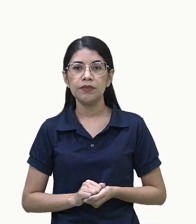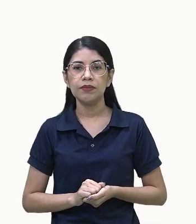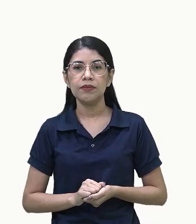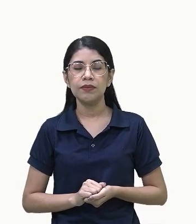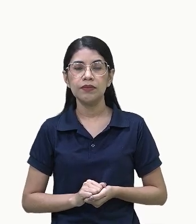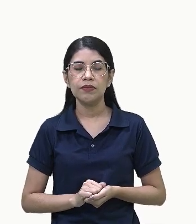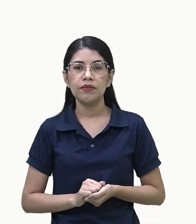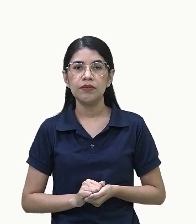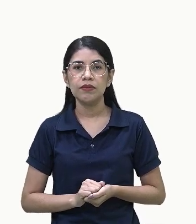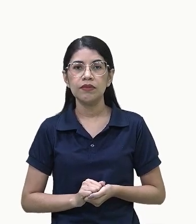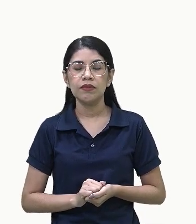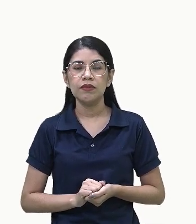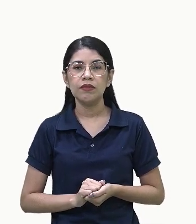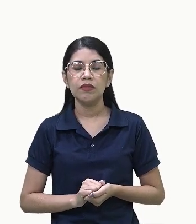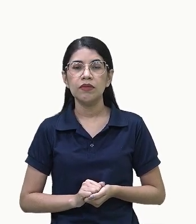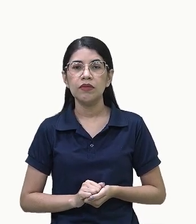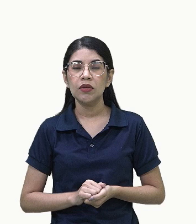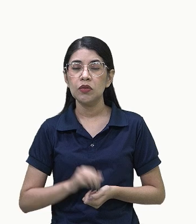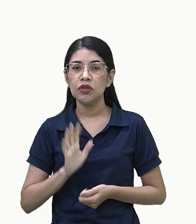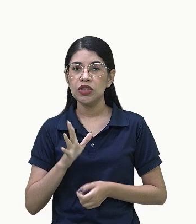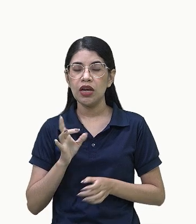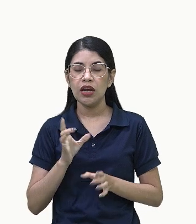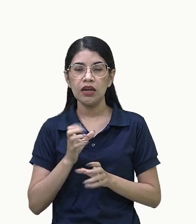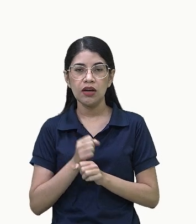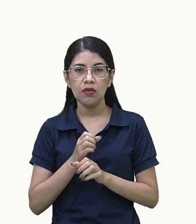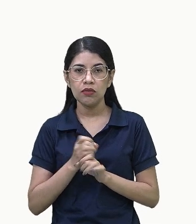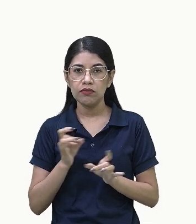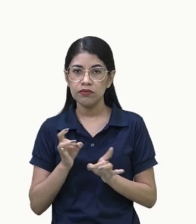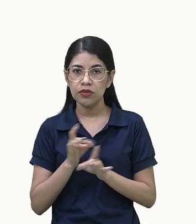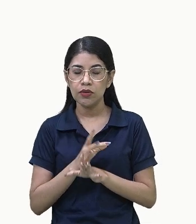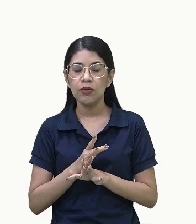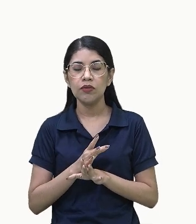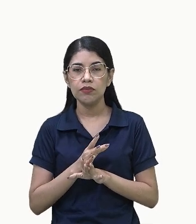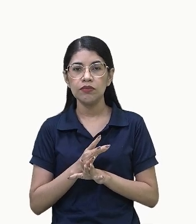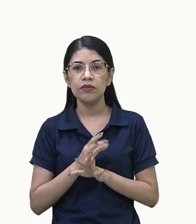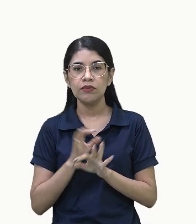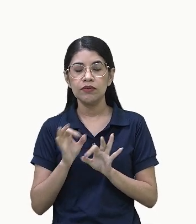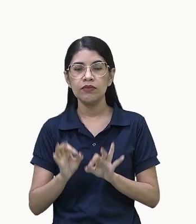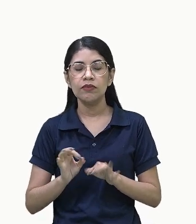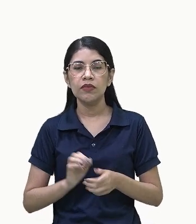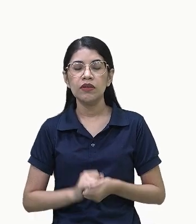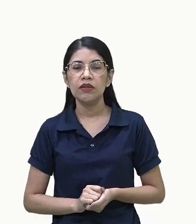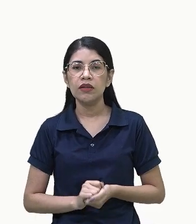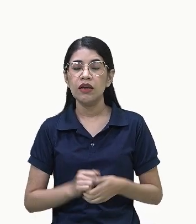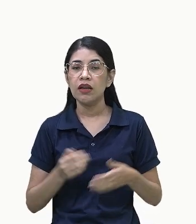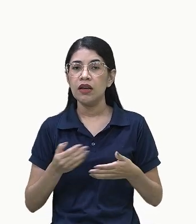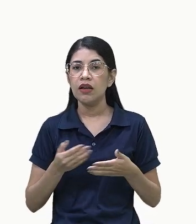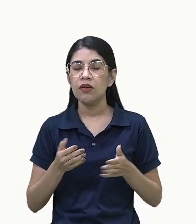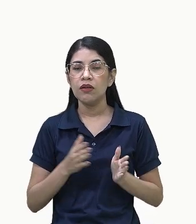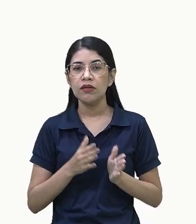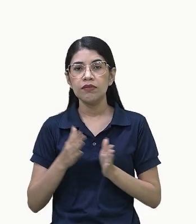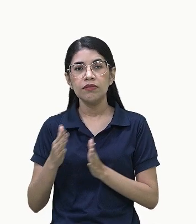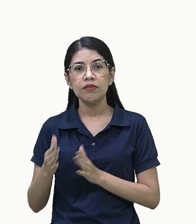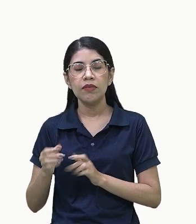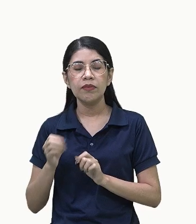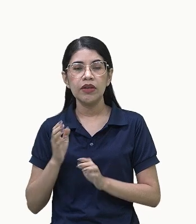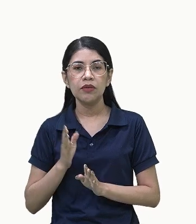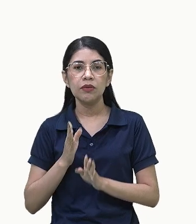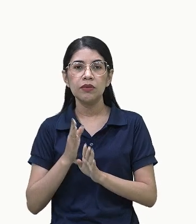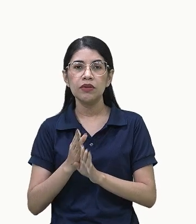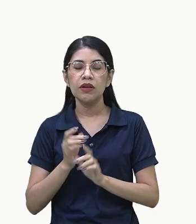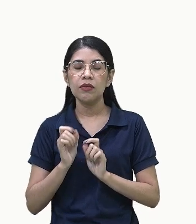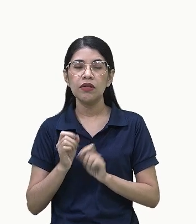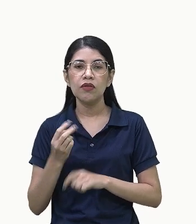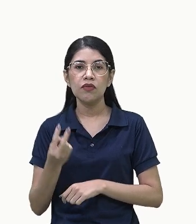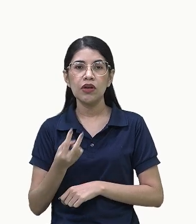ao realizar esta soma de forma correta, logicamente, a gente vai então encontrar um valor de